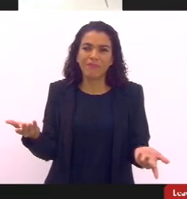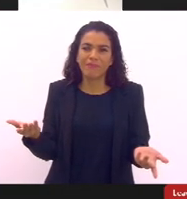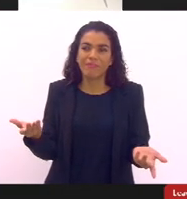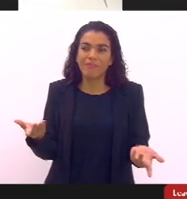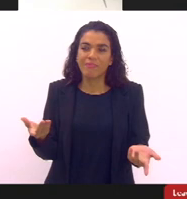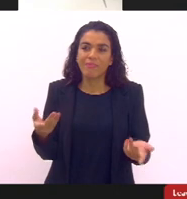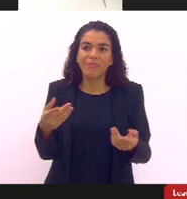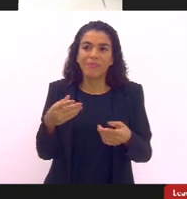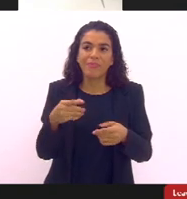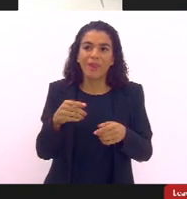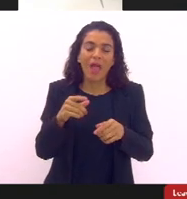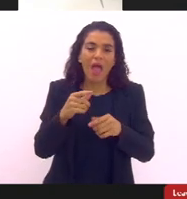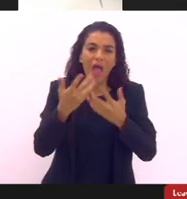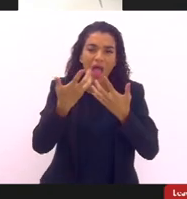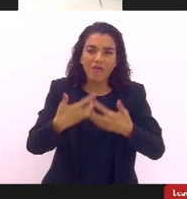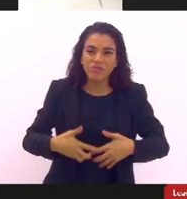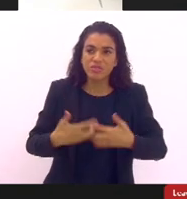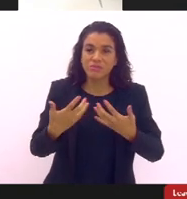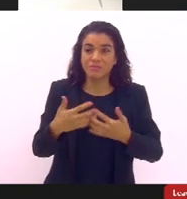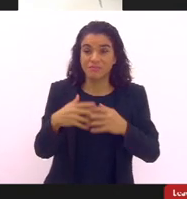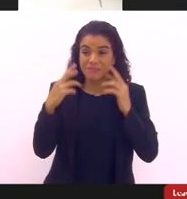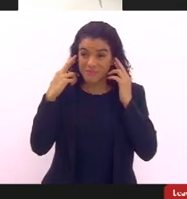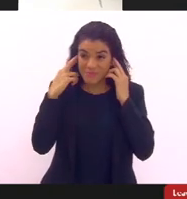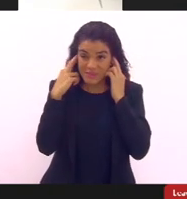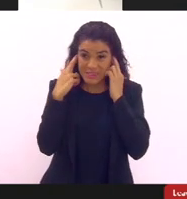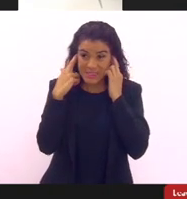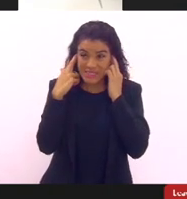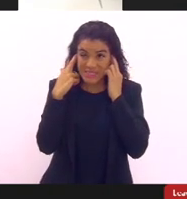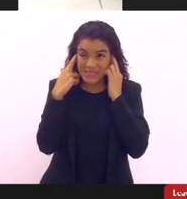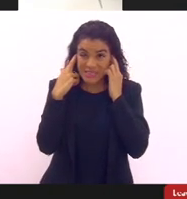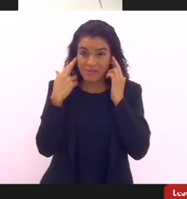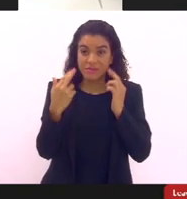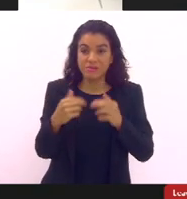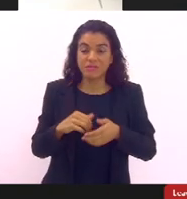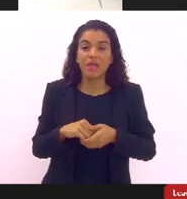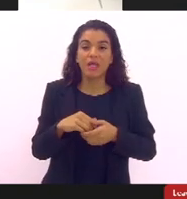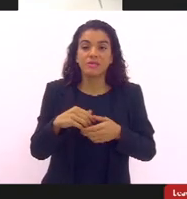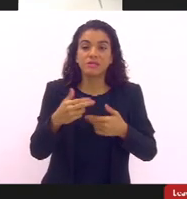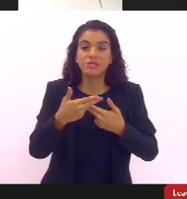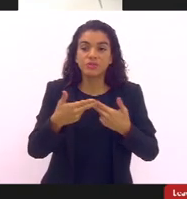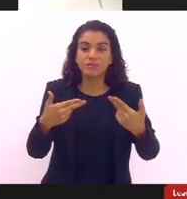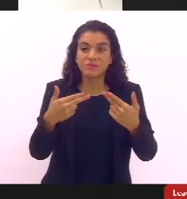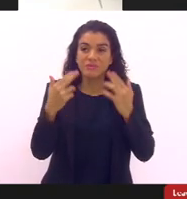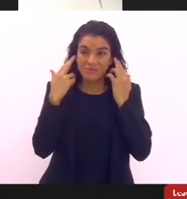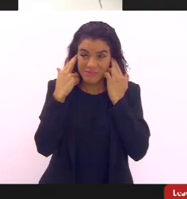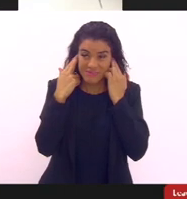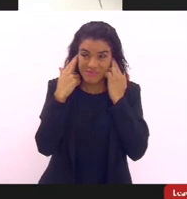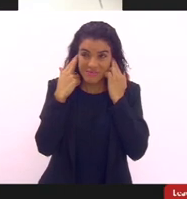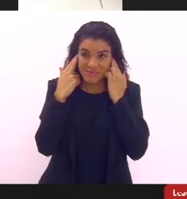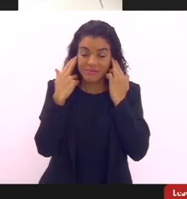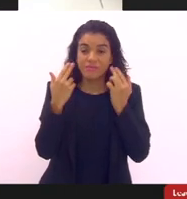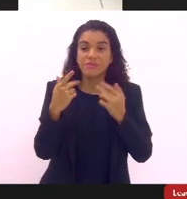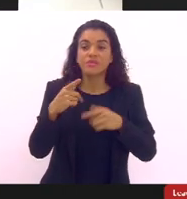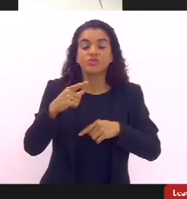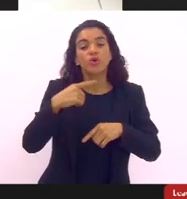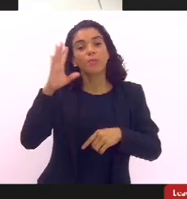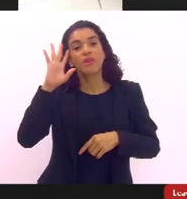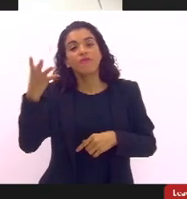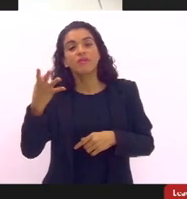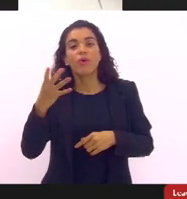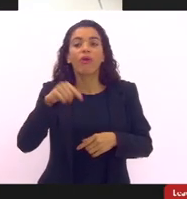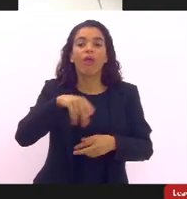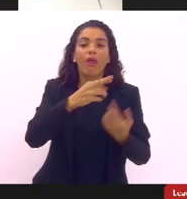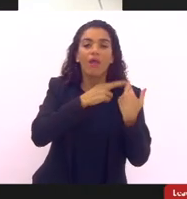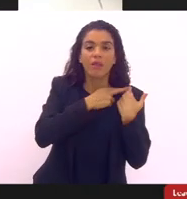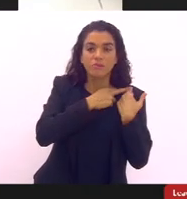a fazê-lo funcionar como um hospital. Esse estado de coisas, que essa indefinição sobre quem é o responsável,